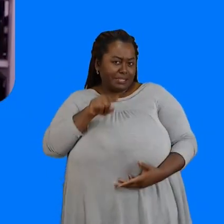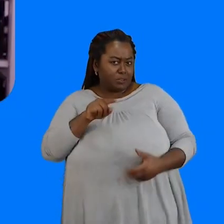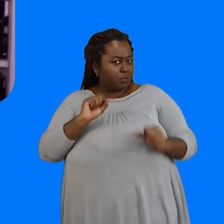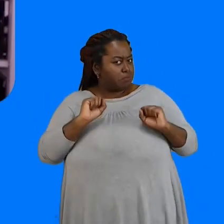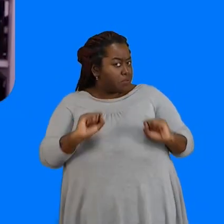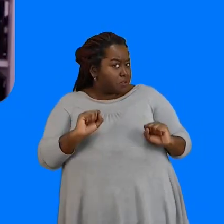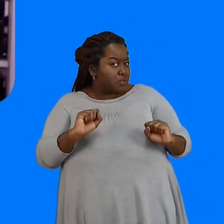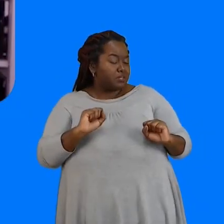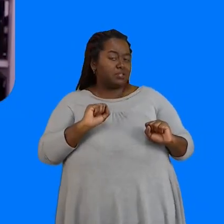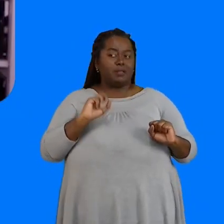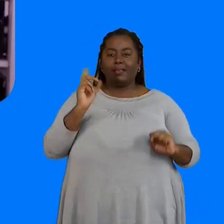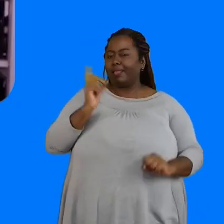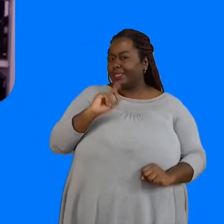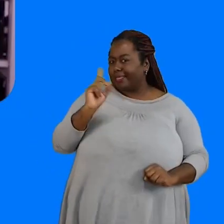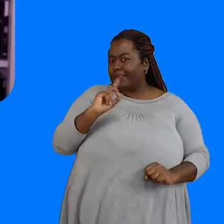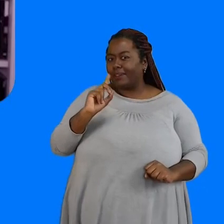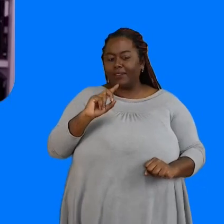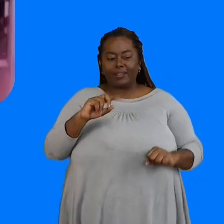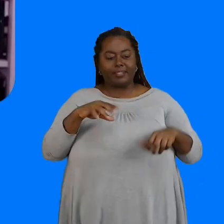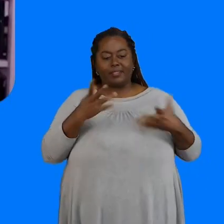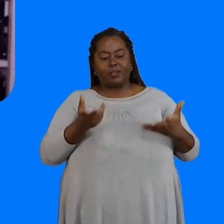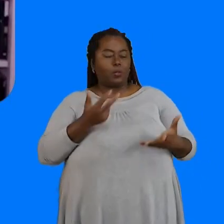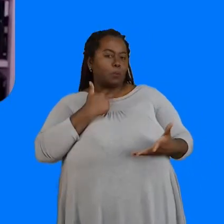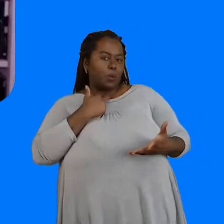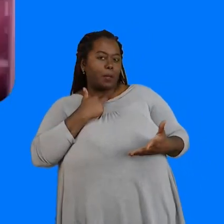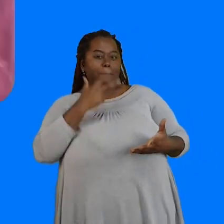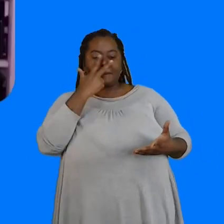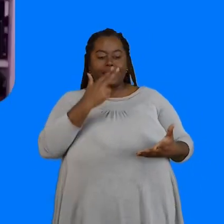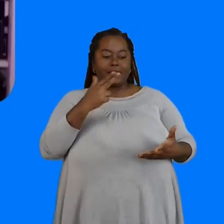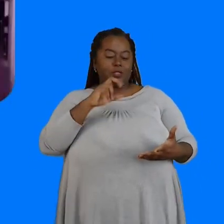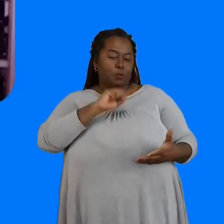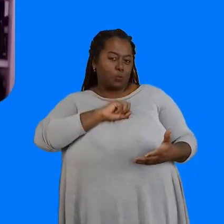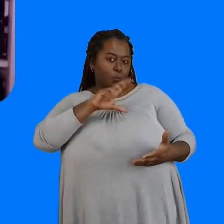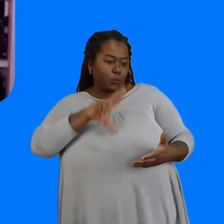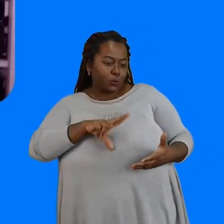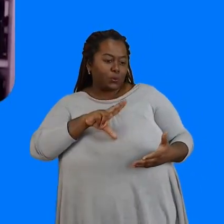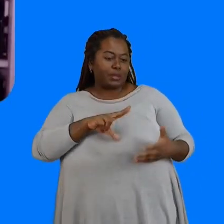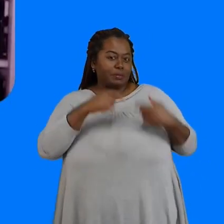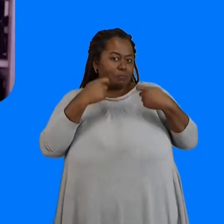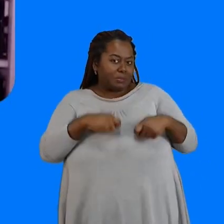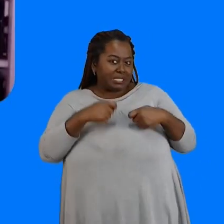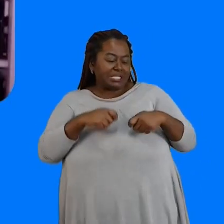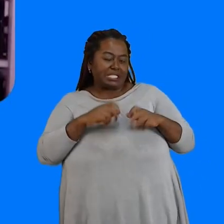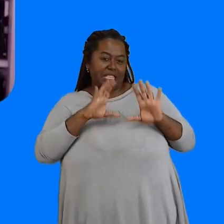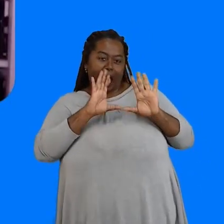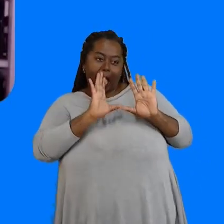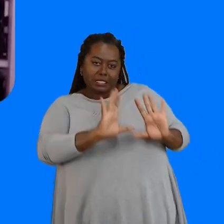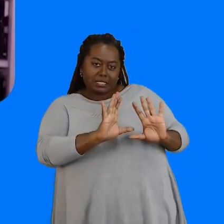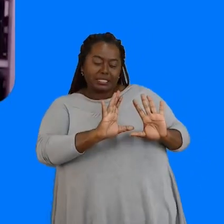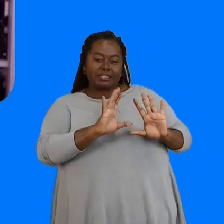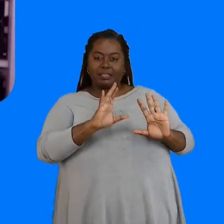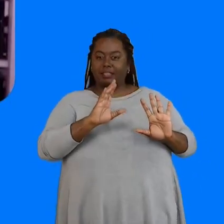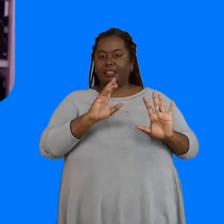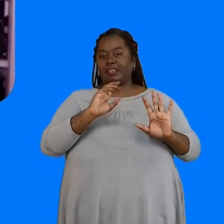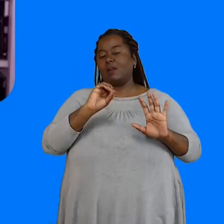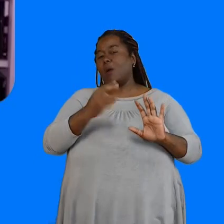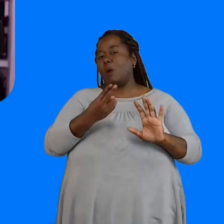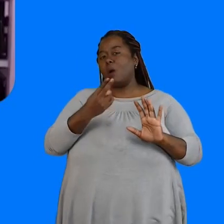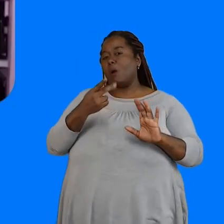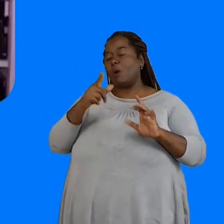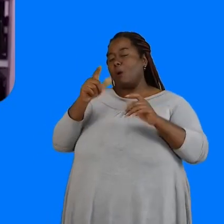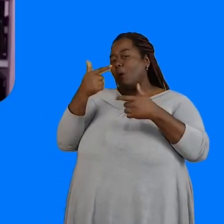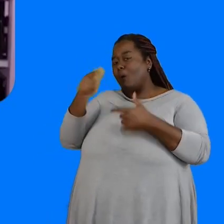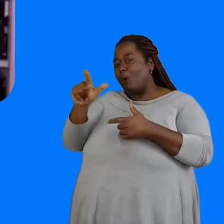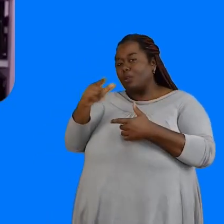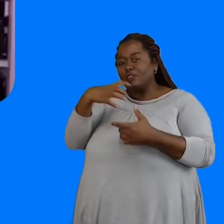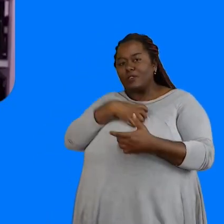Né? Então não pode. Então, para ser português tinha que ser deste formato, com esta cara. Ou pensarmos que todos